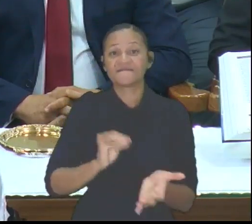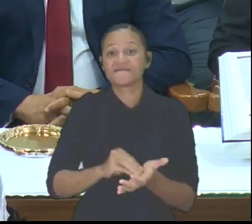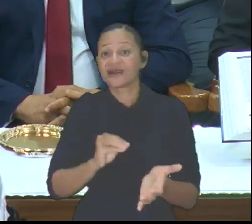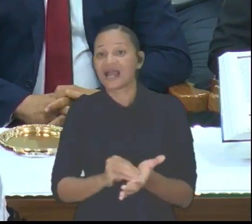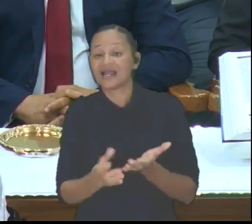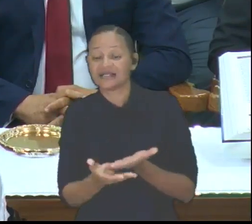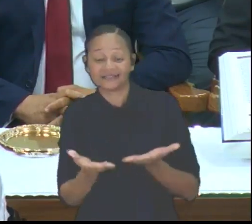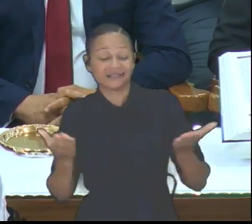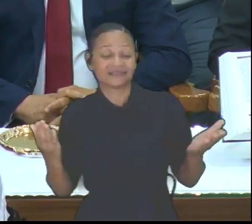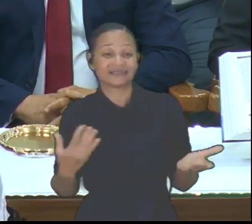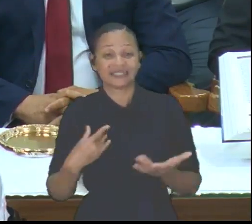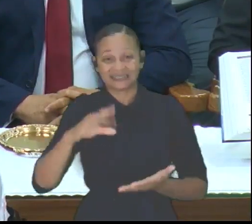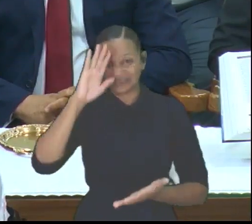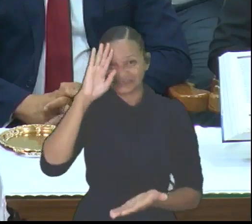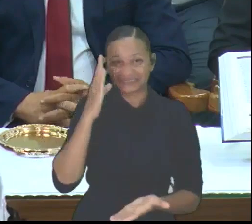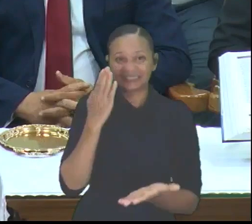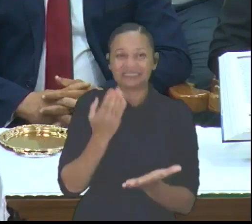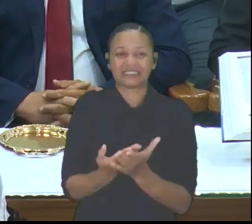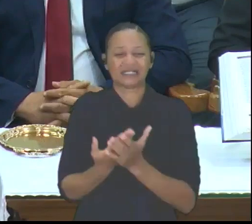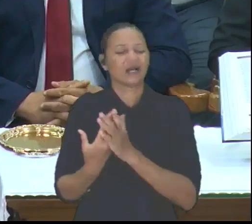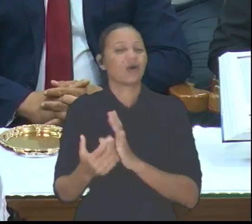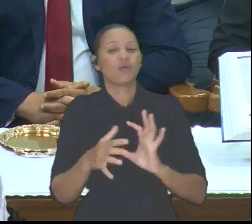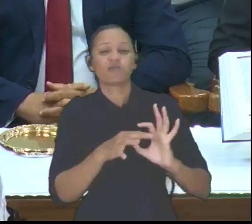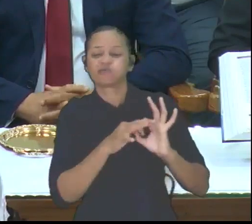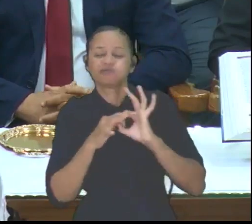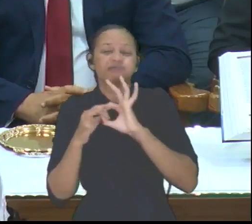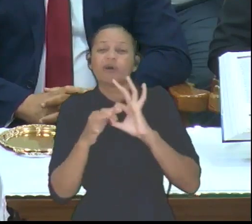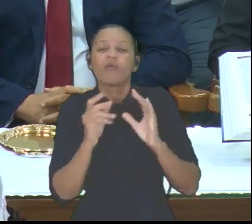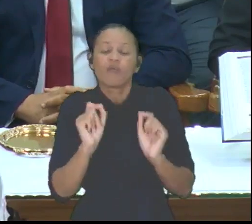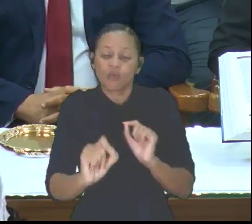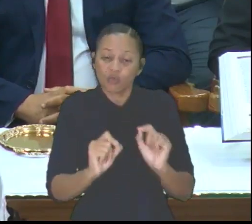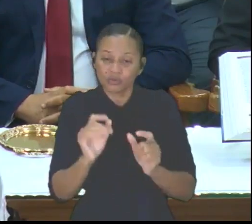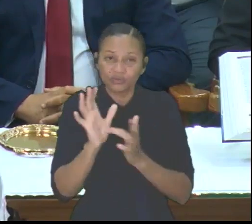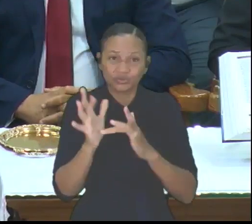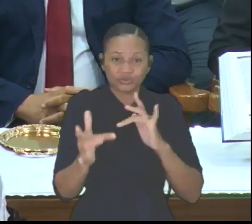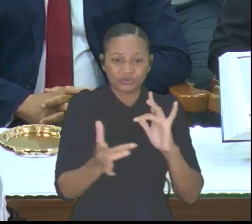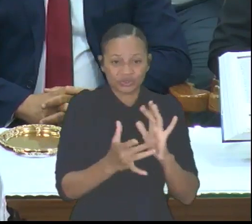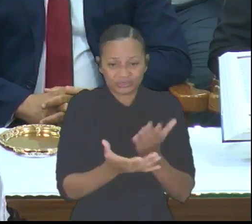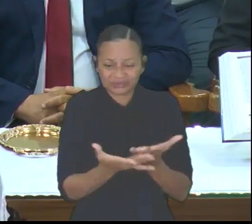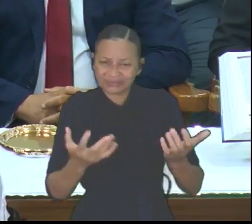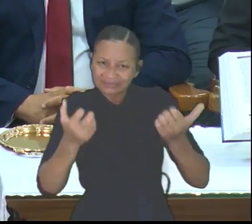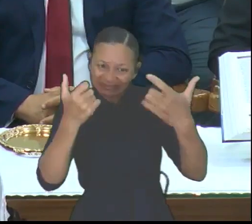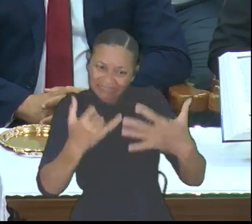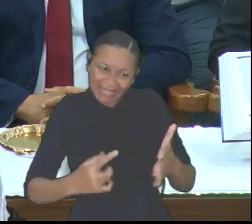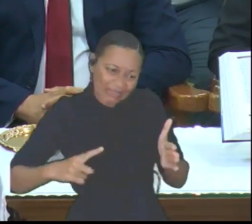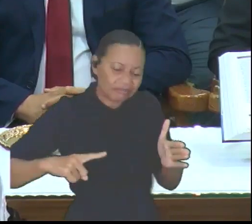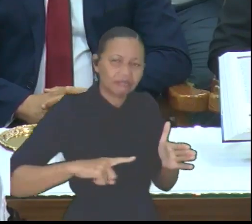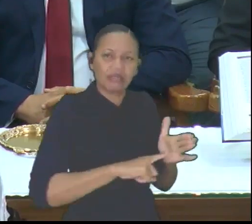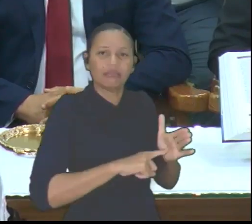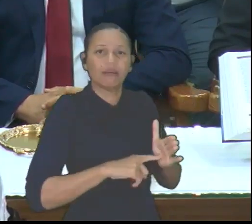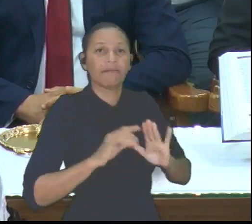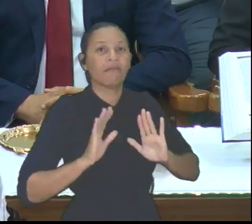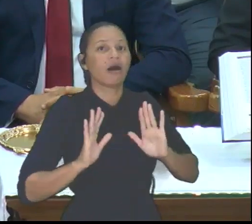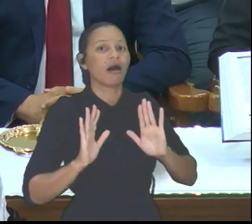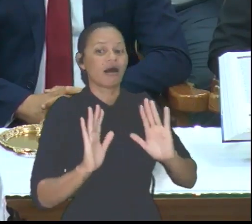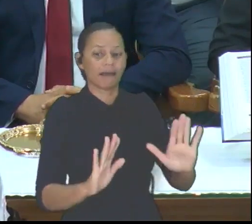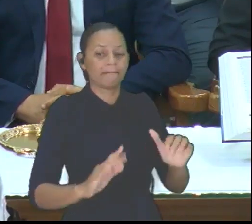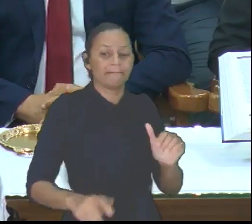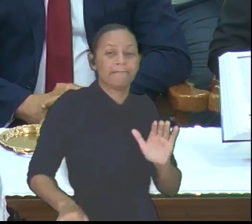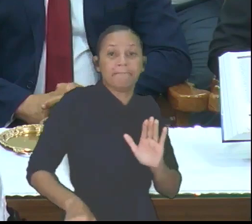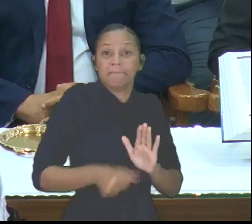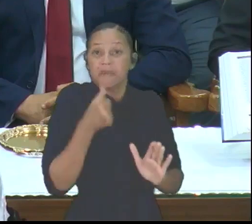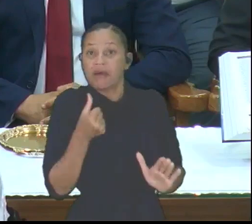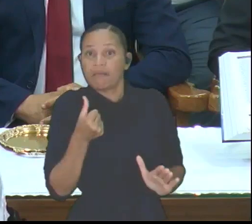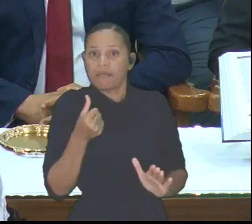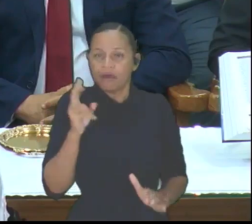esse é o conceito que nós traçamos acerca de Tomé, e Jesus chega a denunciar. Só que quando Jesus entra pela primeira vez e